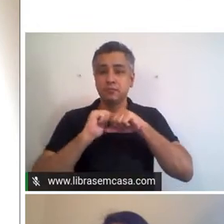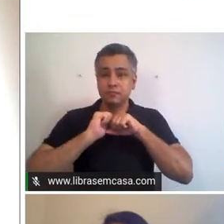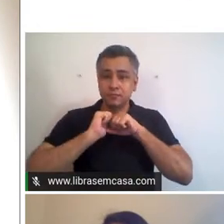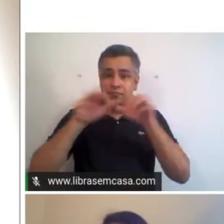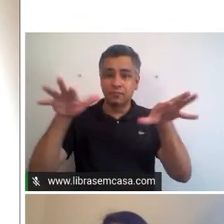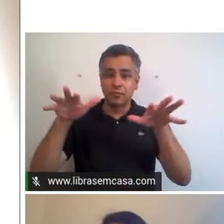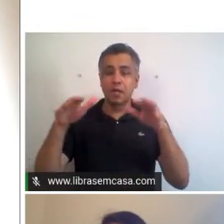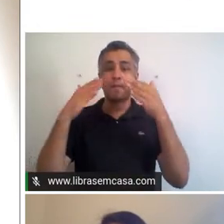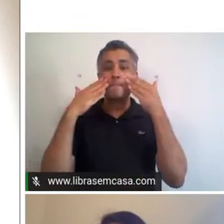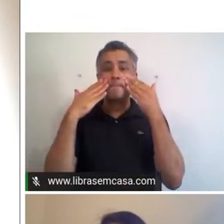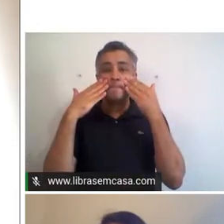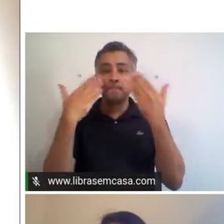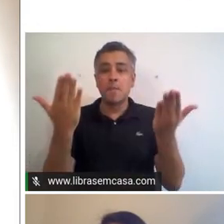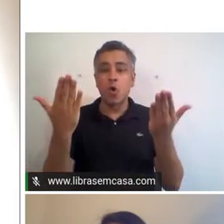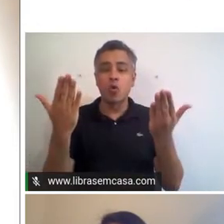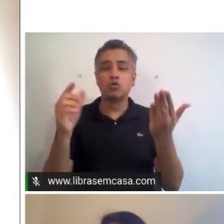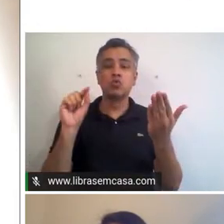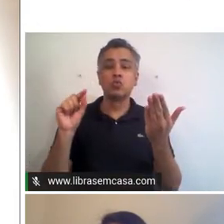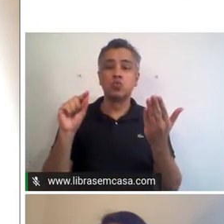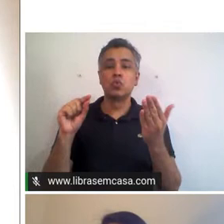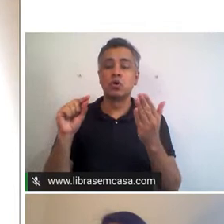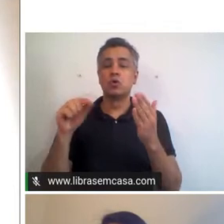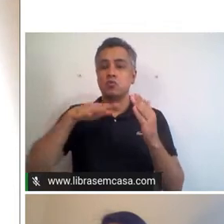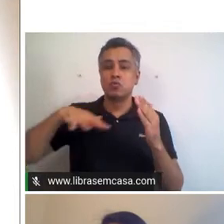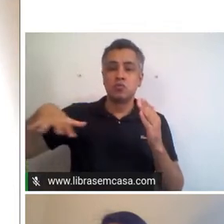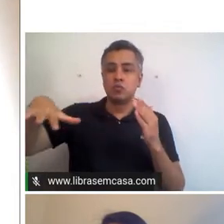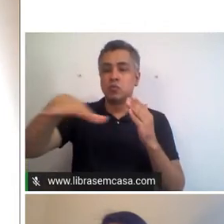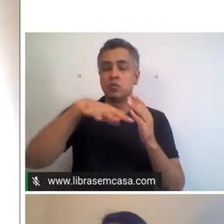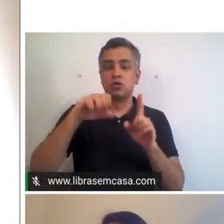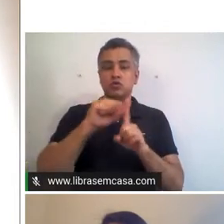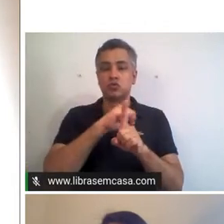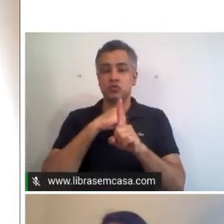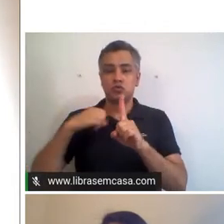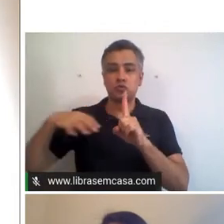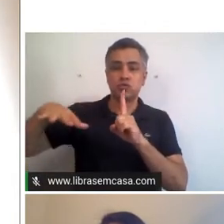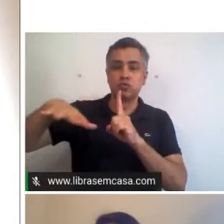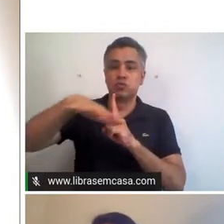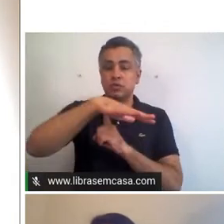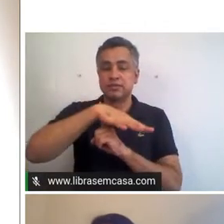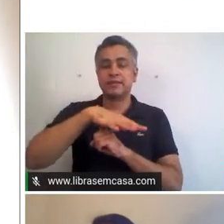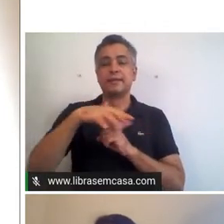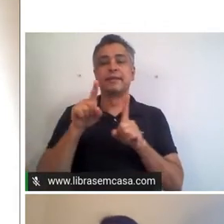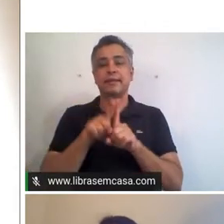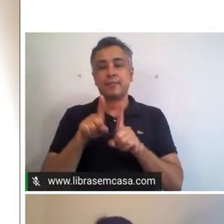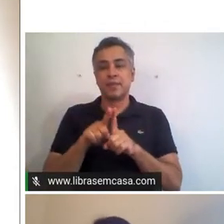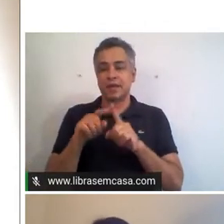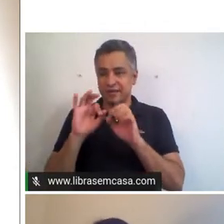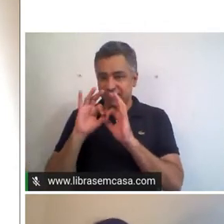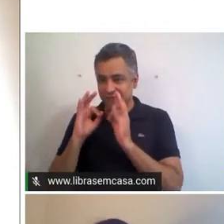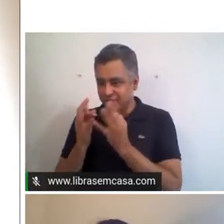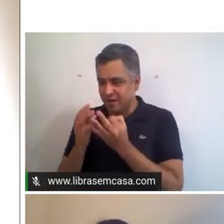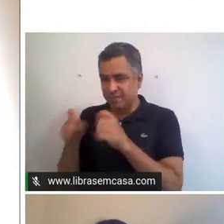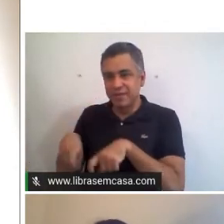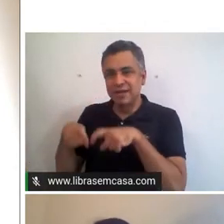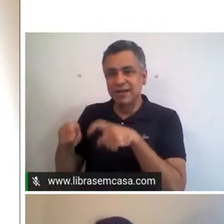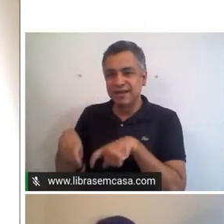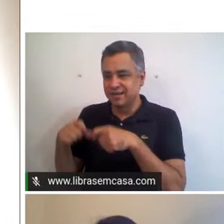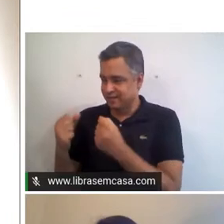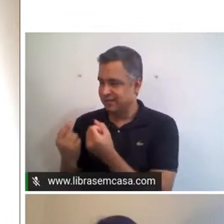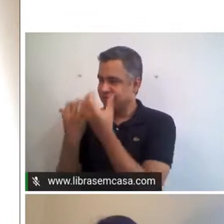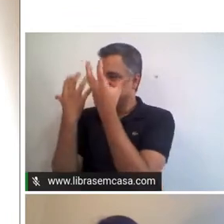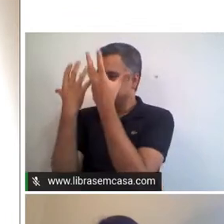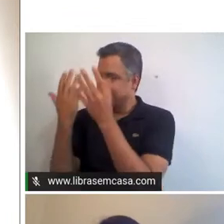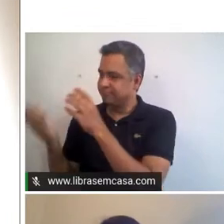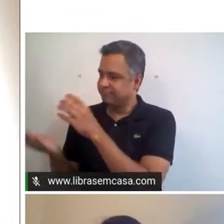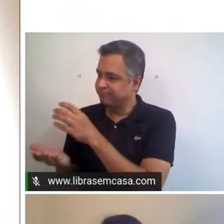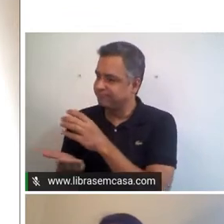da sociedade civil em geral e dos produtores, das famílias produtoras e da agroecologia,